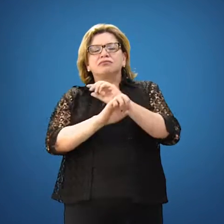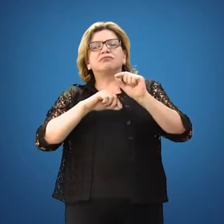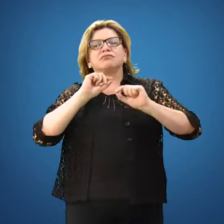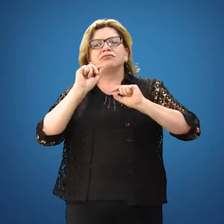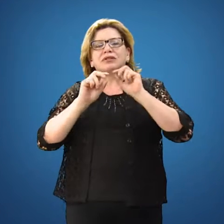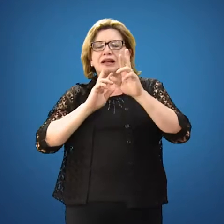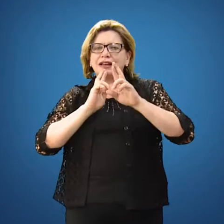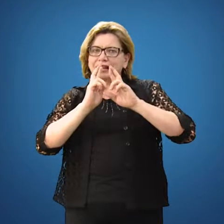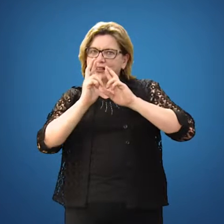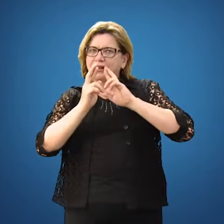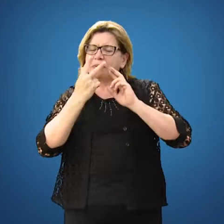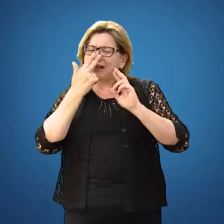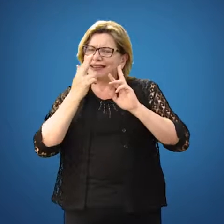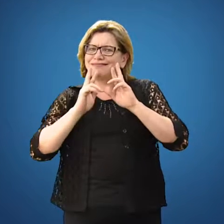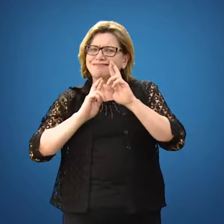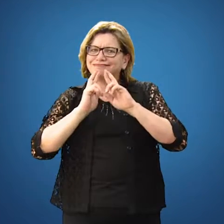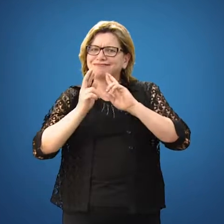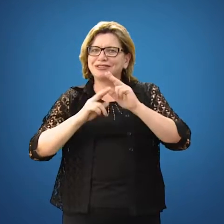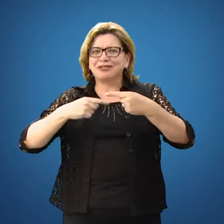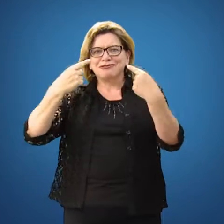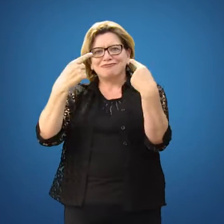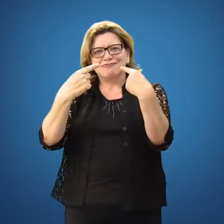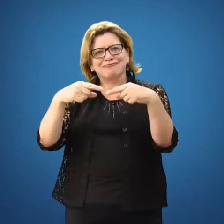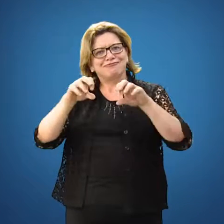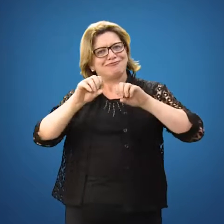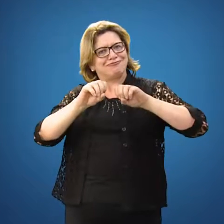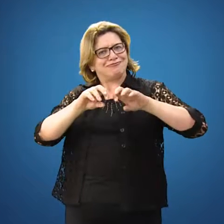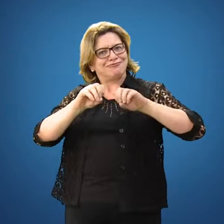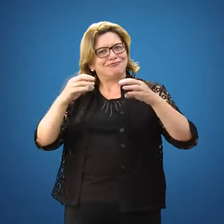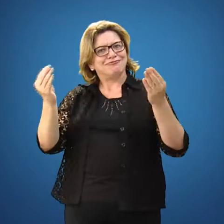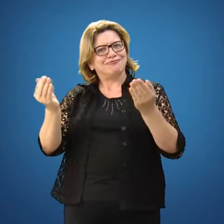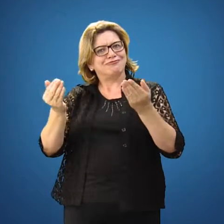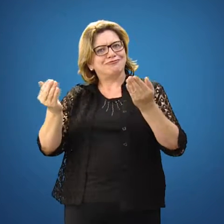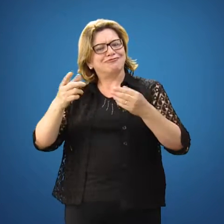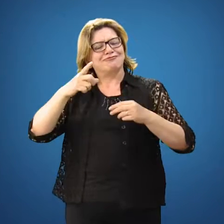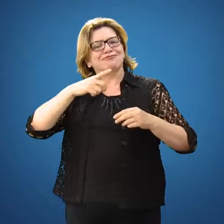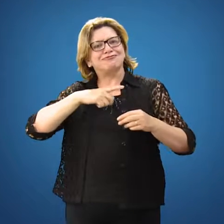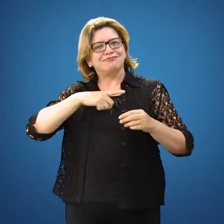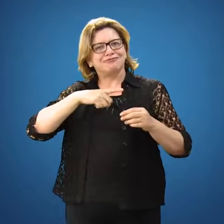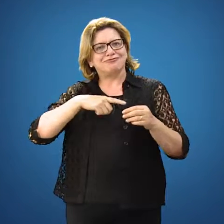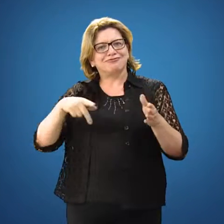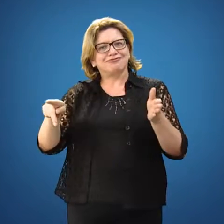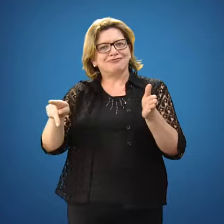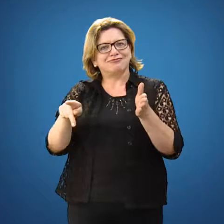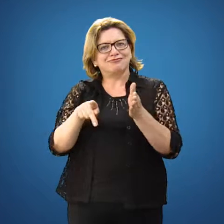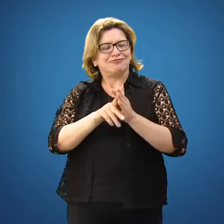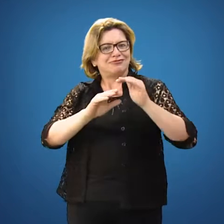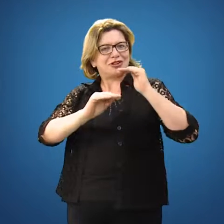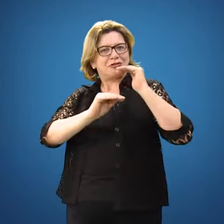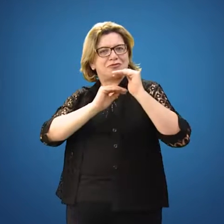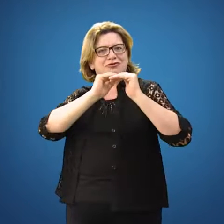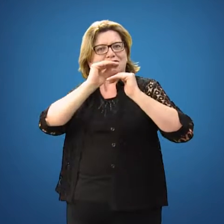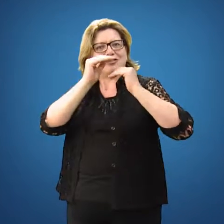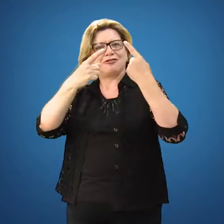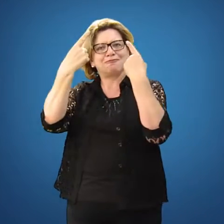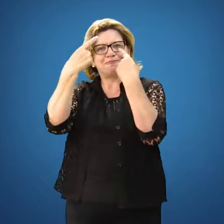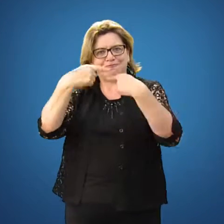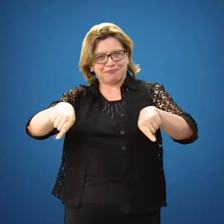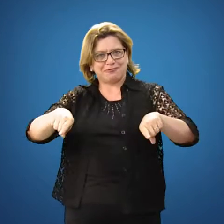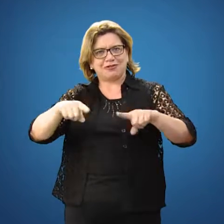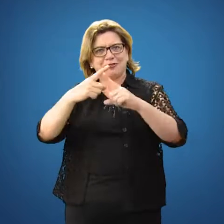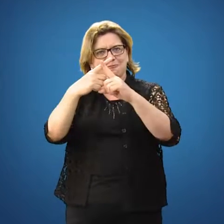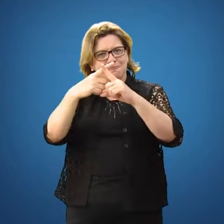vem responder aos desafios da educação hoje em relação a todo esse processo de